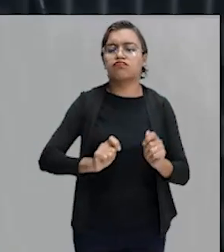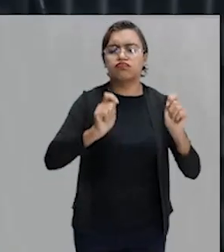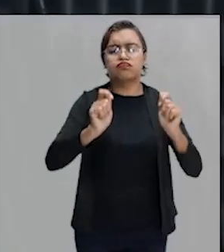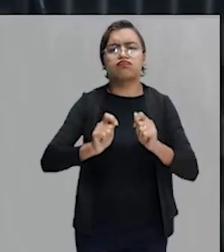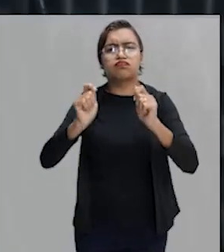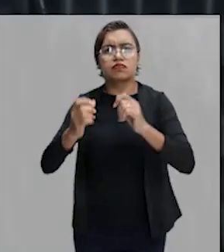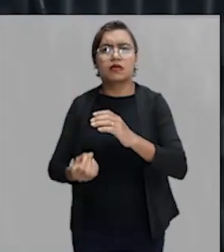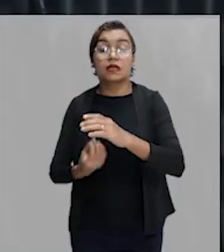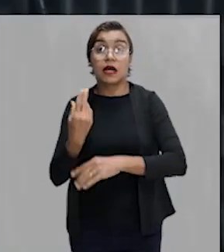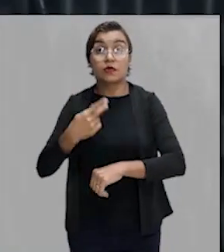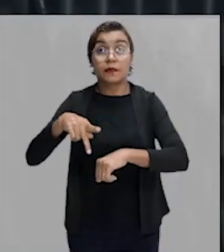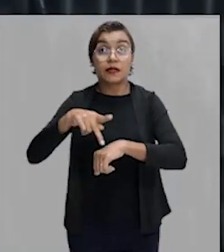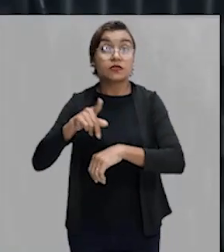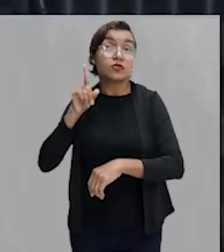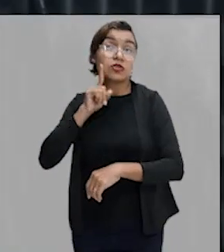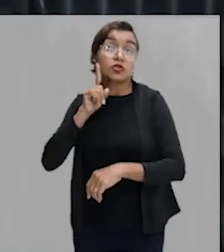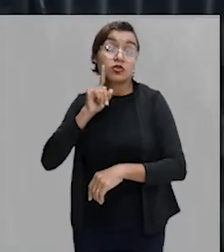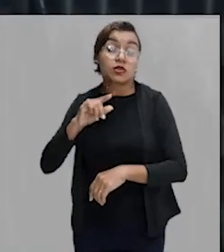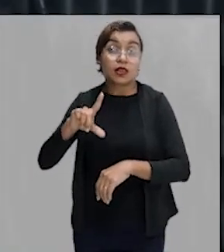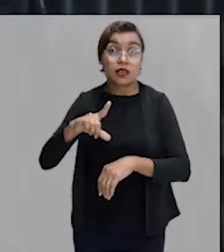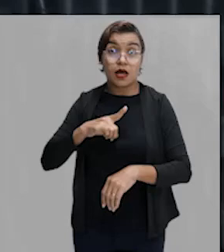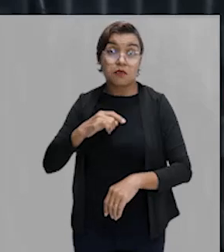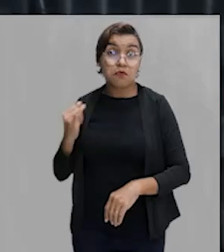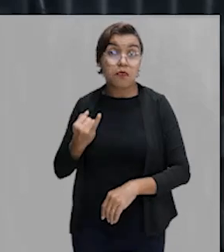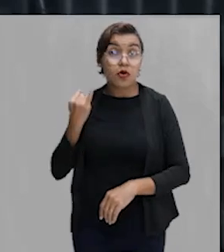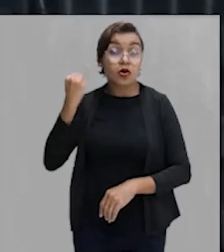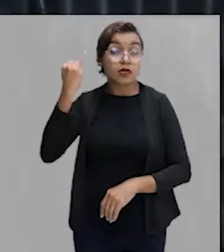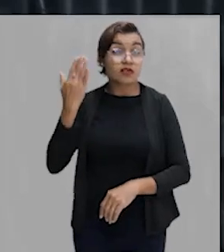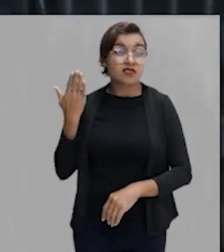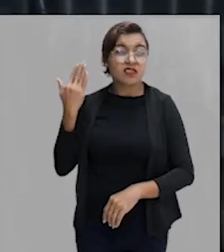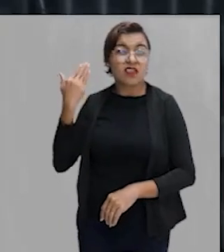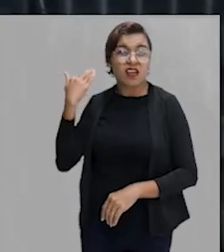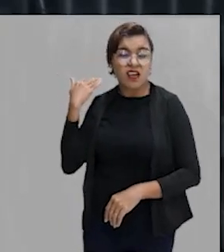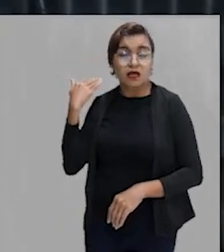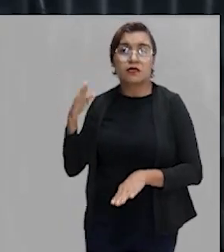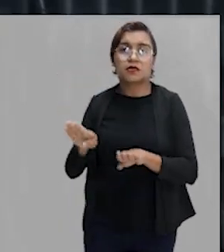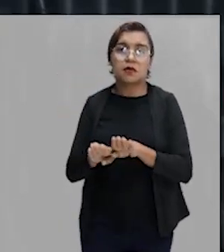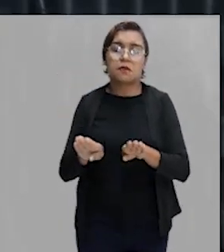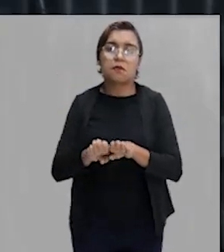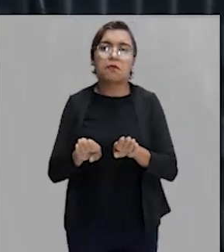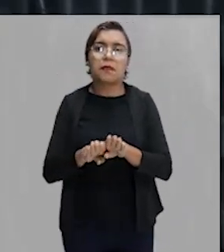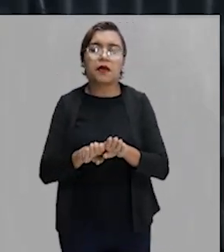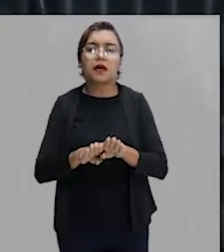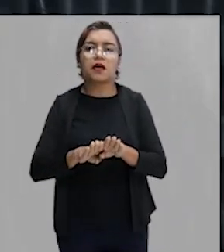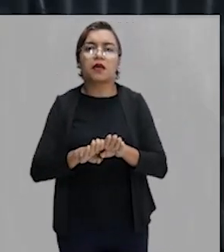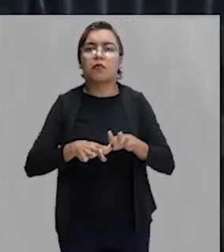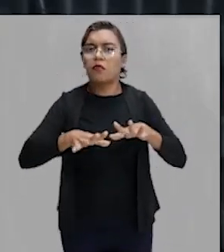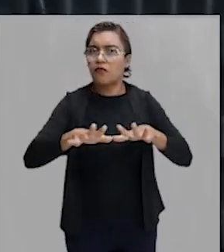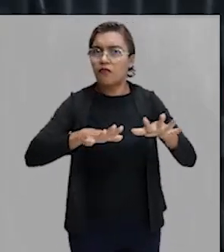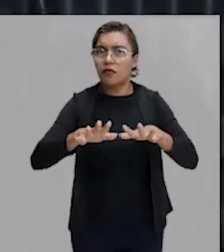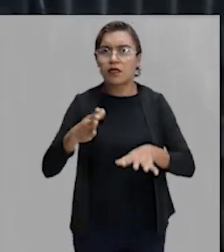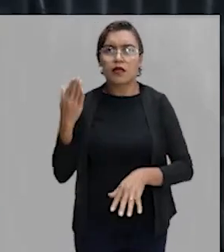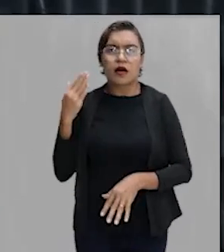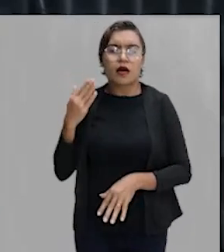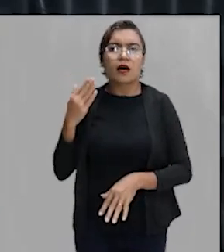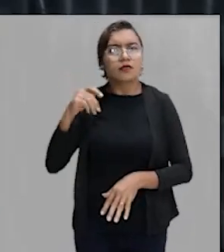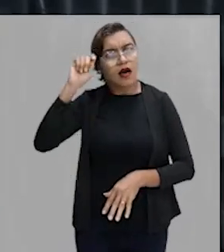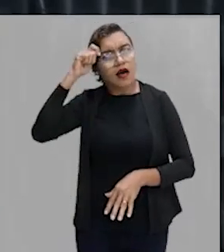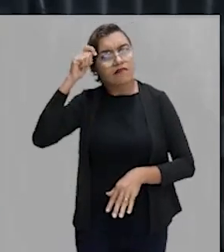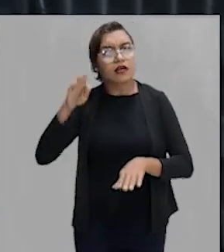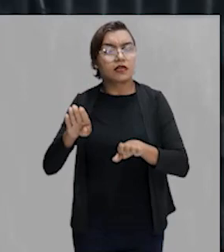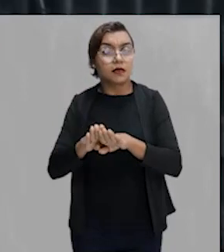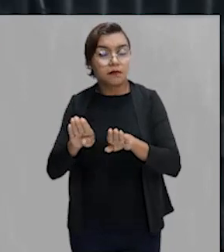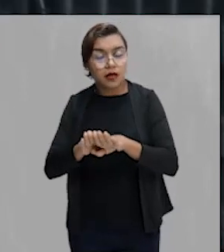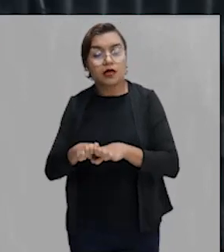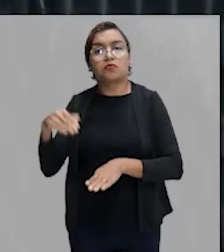surge nos Estados Unidos, que tem também uma importância na época do apartheid na África do Sul, que existe no Brasil e que é muito importante também